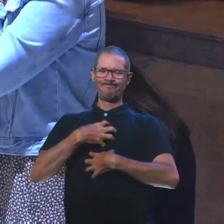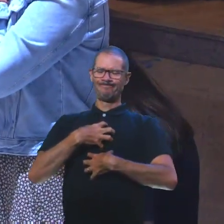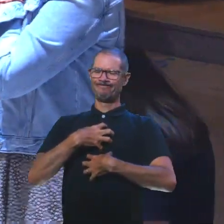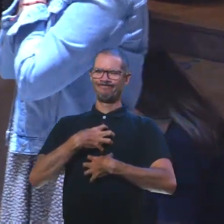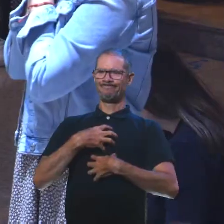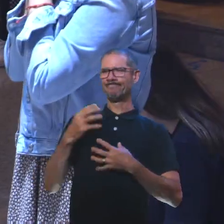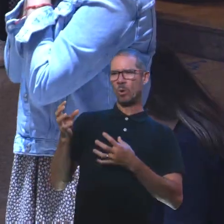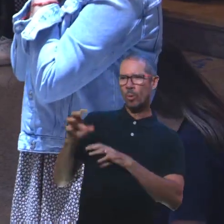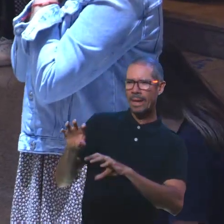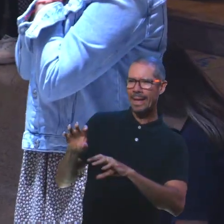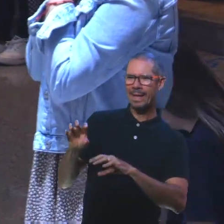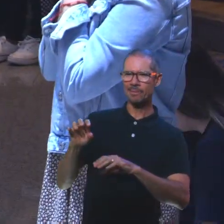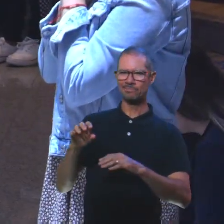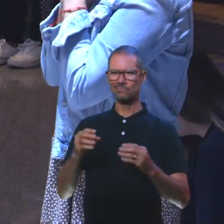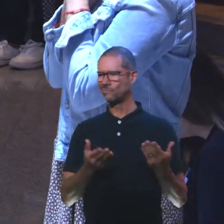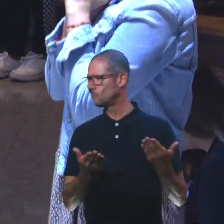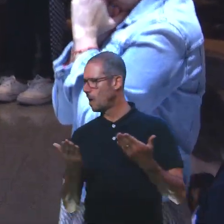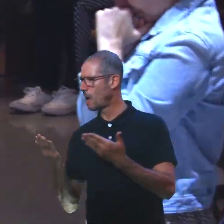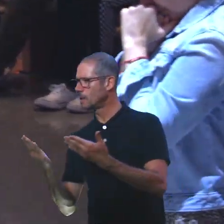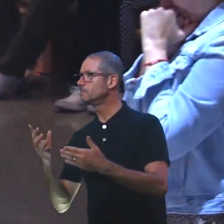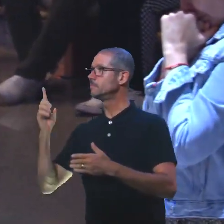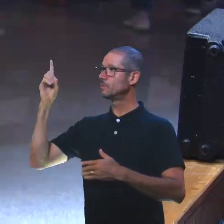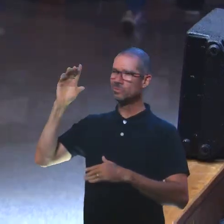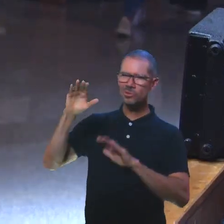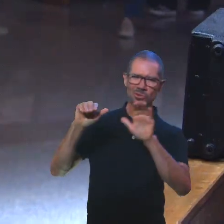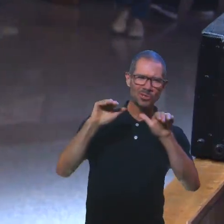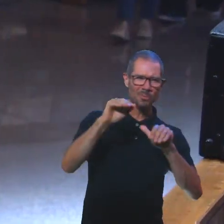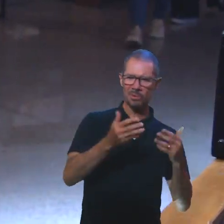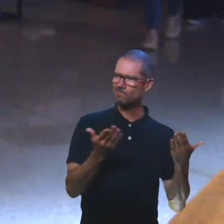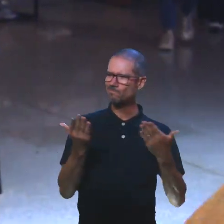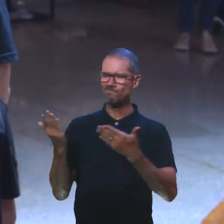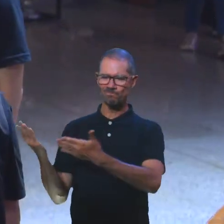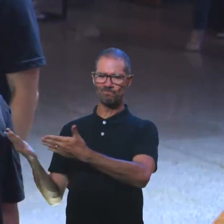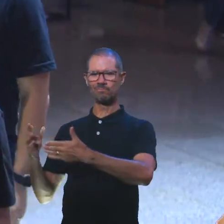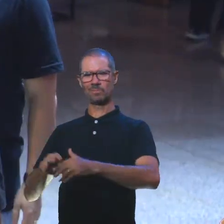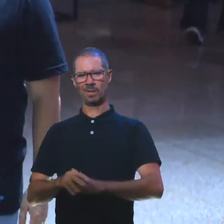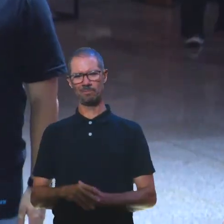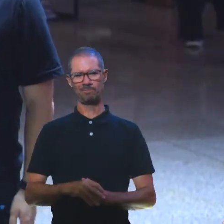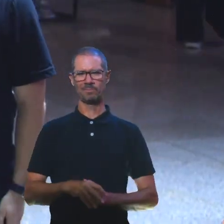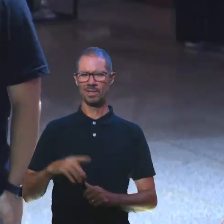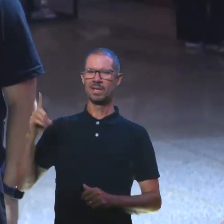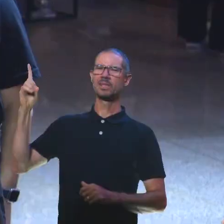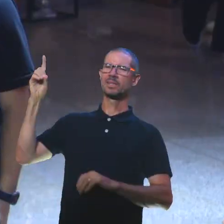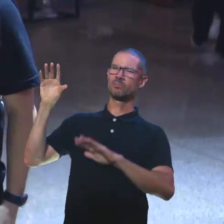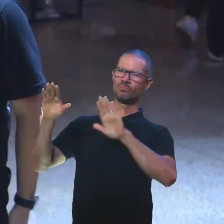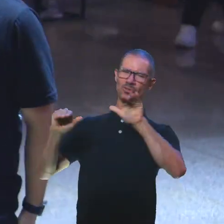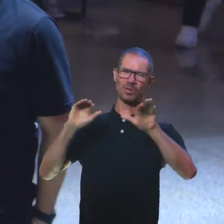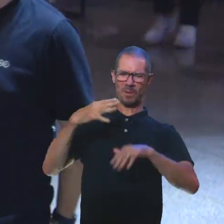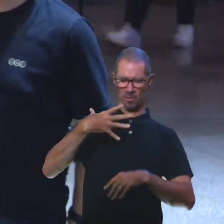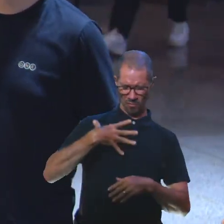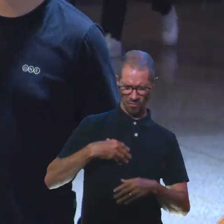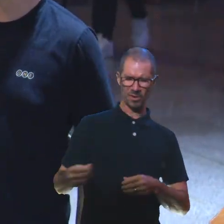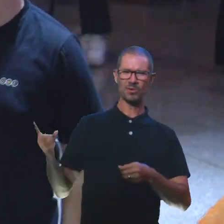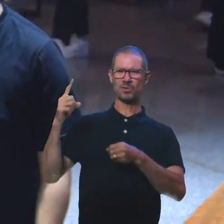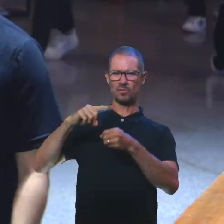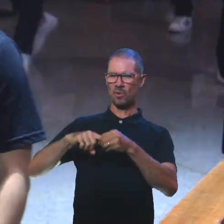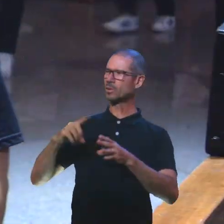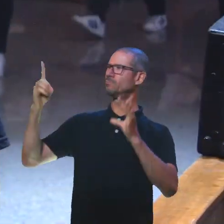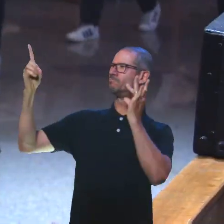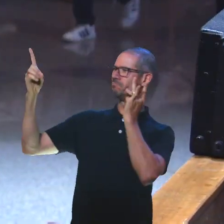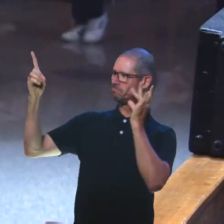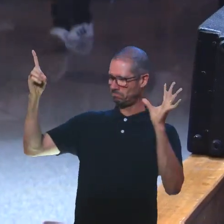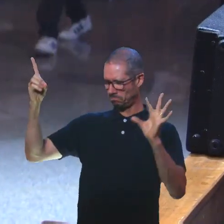não quer, que você não vem. Deus está chamando para cá. Pode vir para cá. Deus está chamando seus filhos de volta para a tua